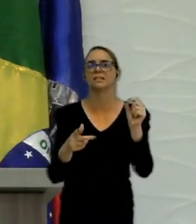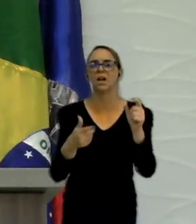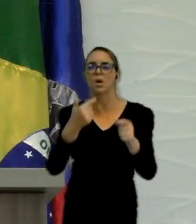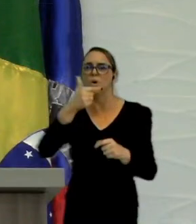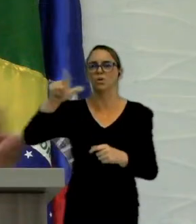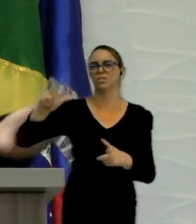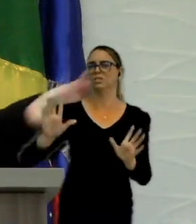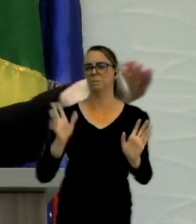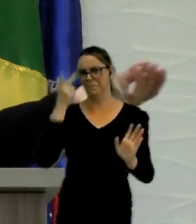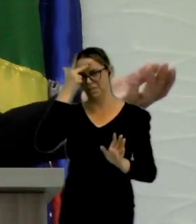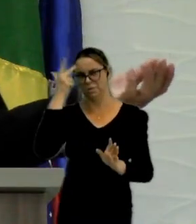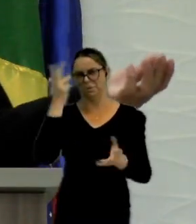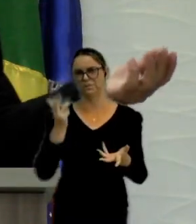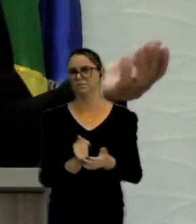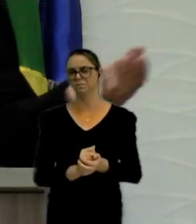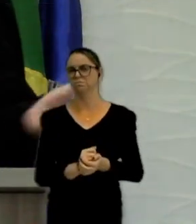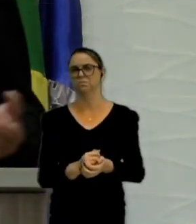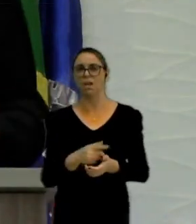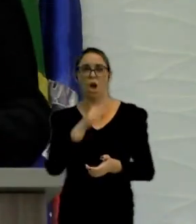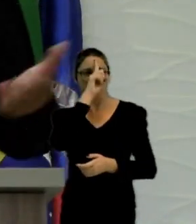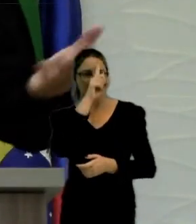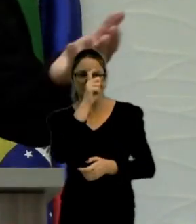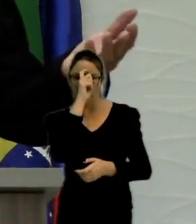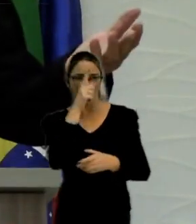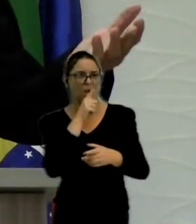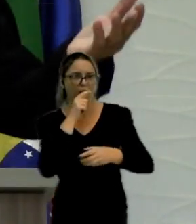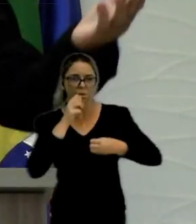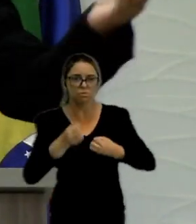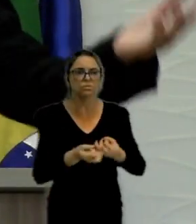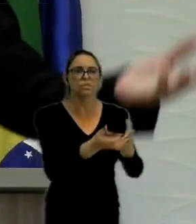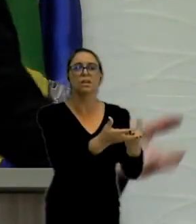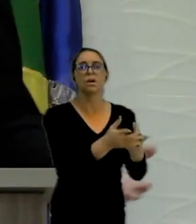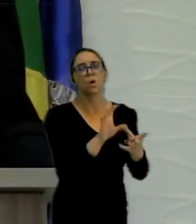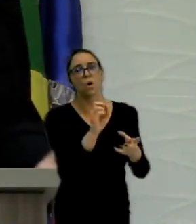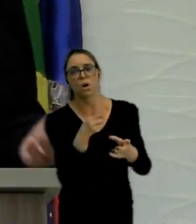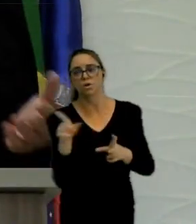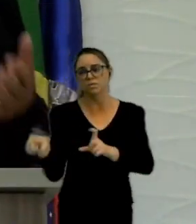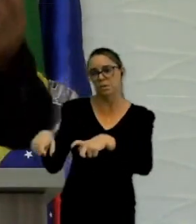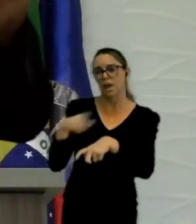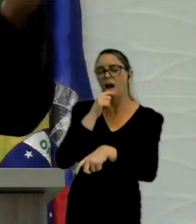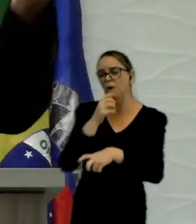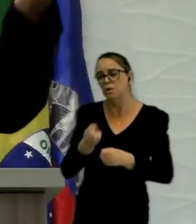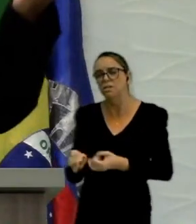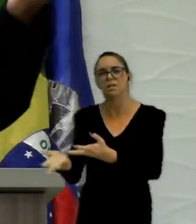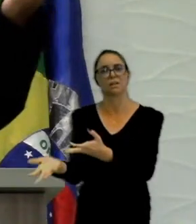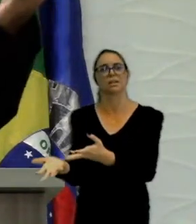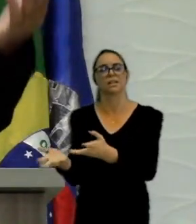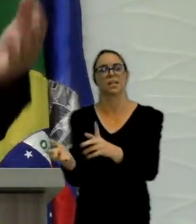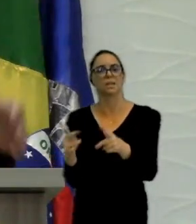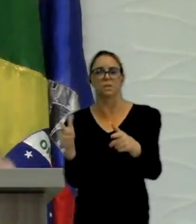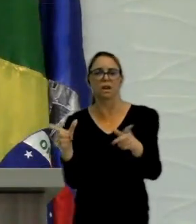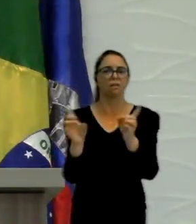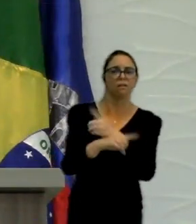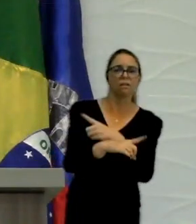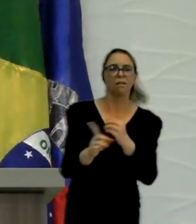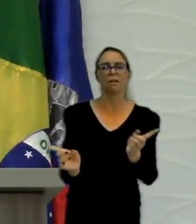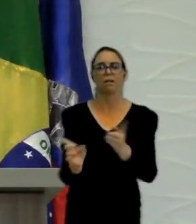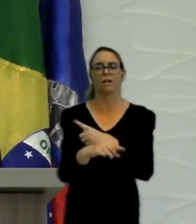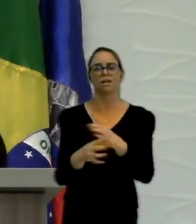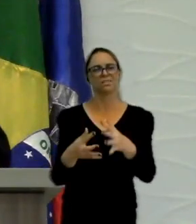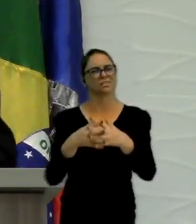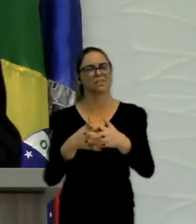outros. Dizer, não abasteça o hospital, não abasteça a zona rural, porque tem que estar no hospital. Não abasteça a zona rural, porque tem que mudar o postal do